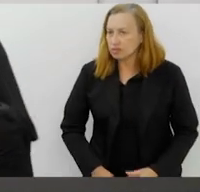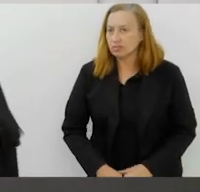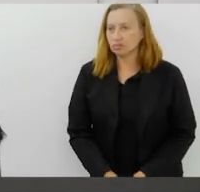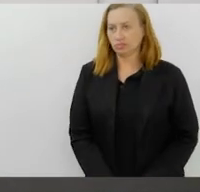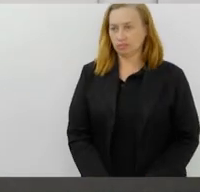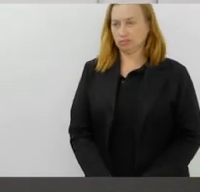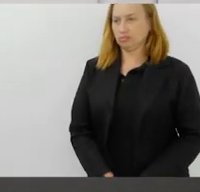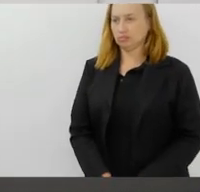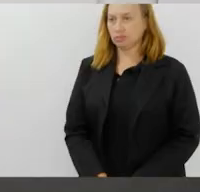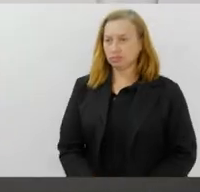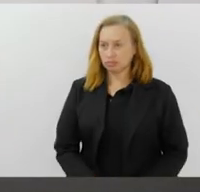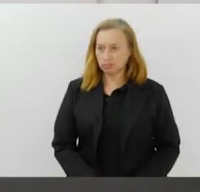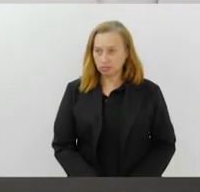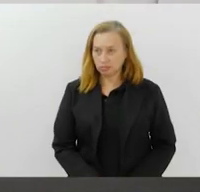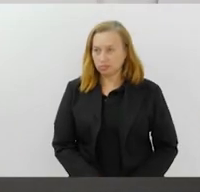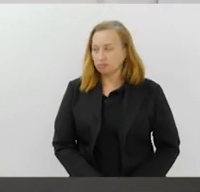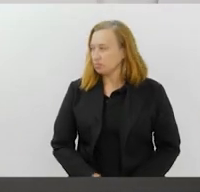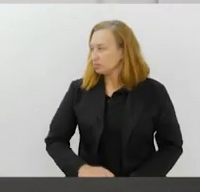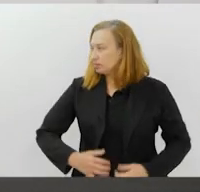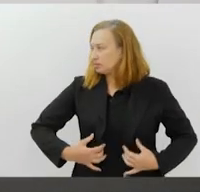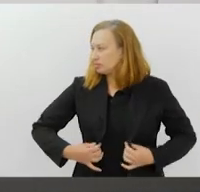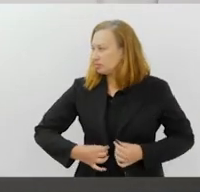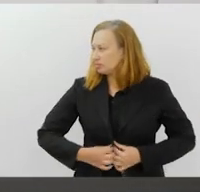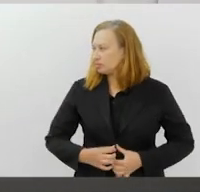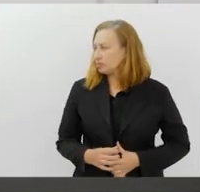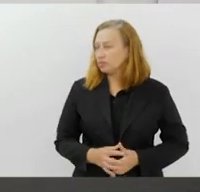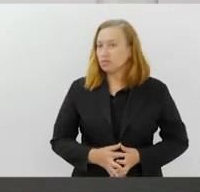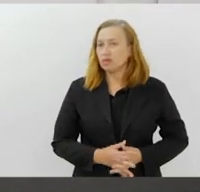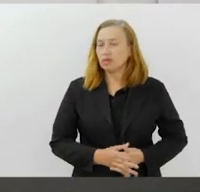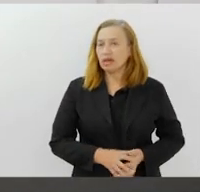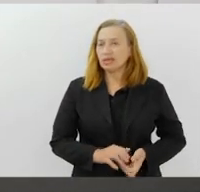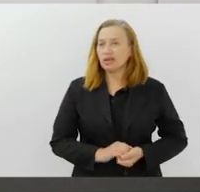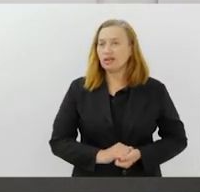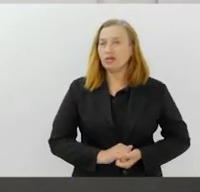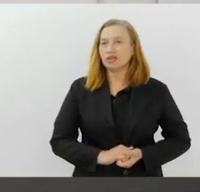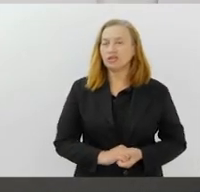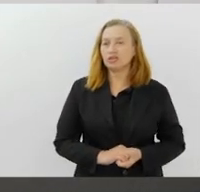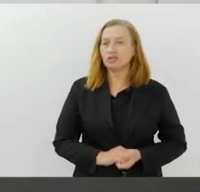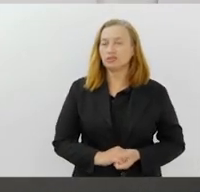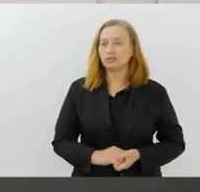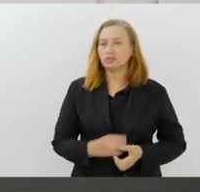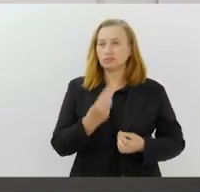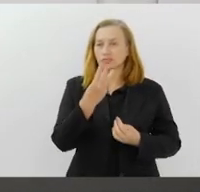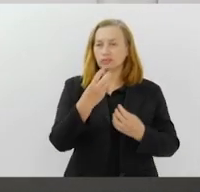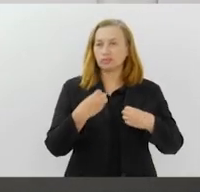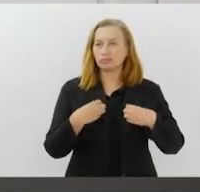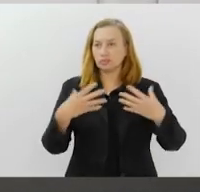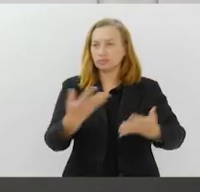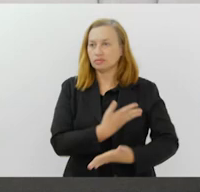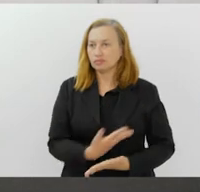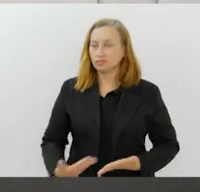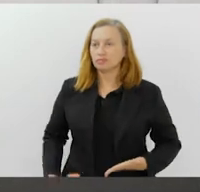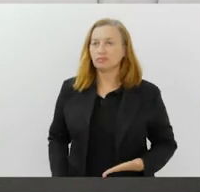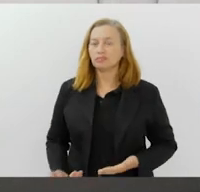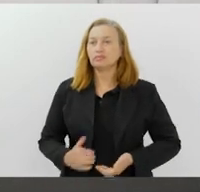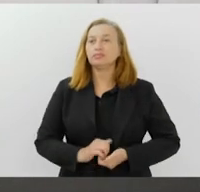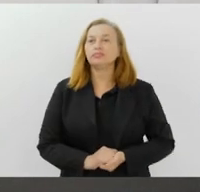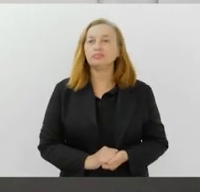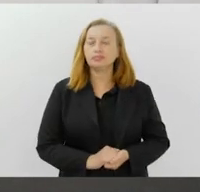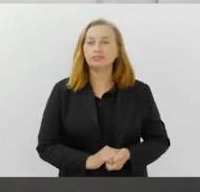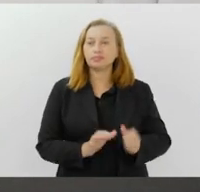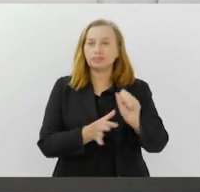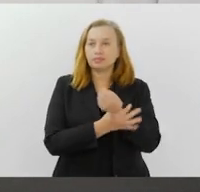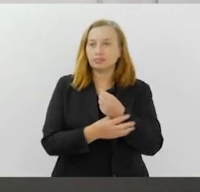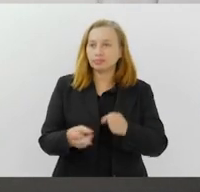eu inclusive há do anos atrás eu fiz Três audiências públicas seguidas sobre três temas ligados à segurança